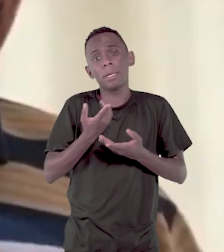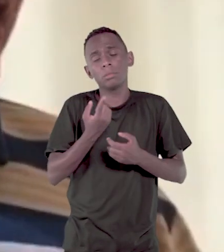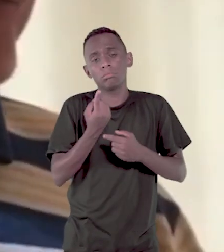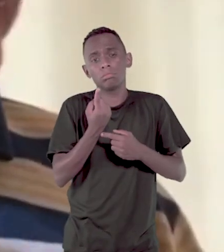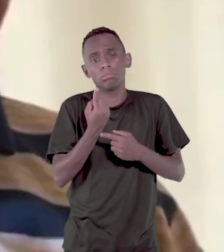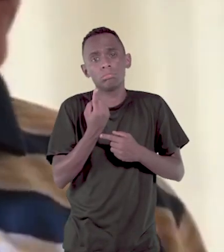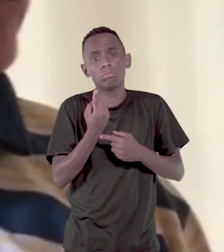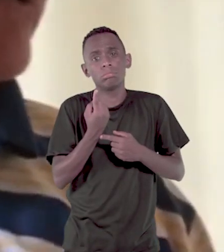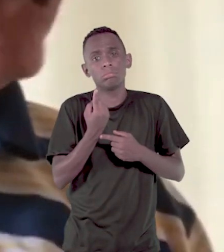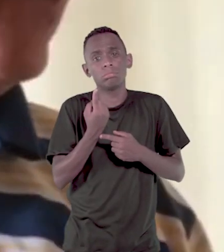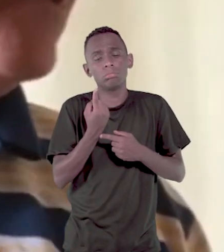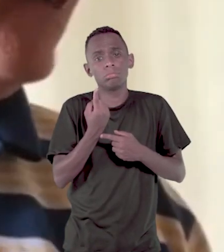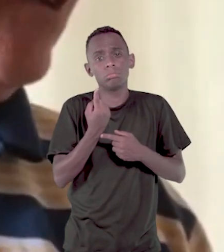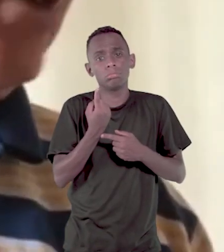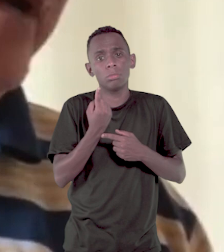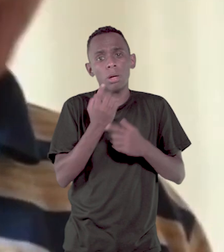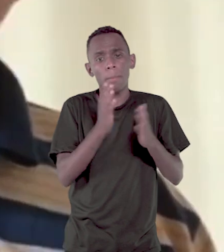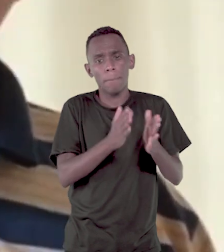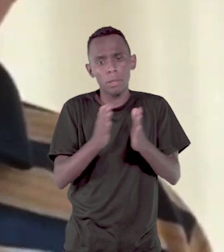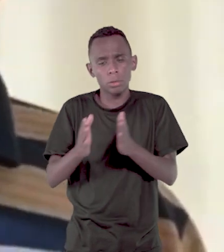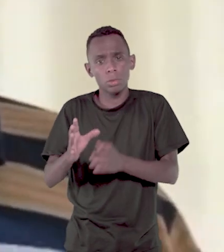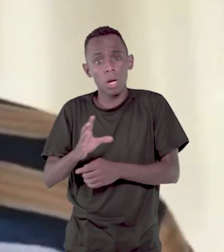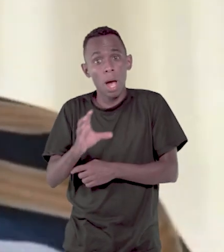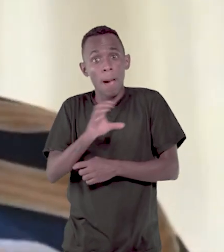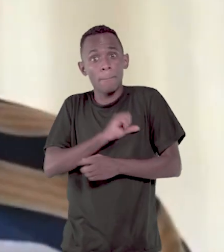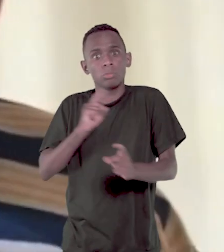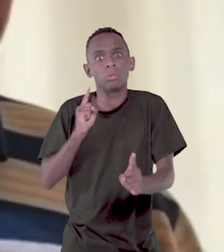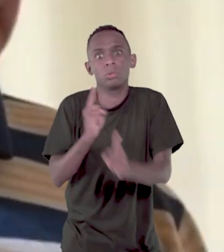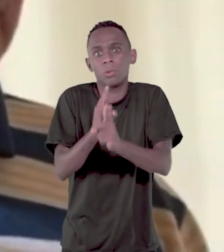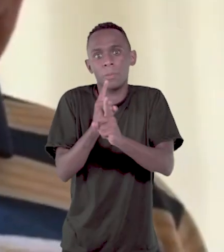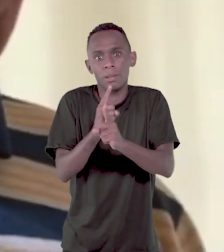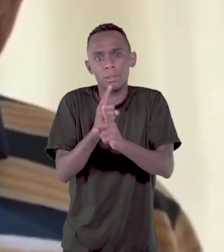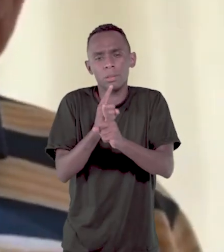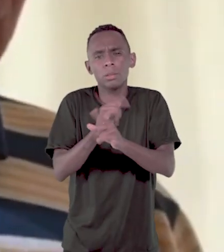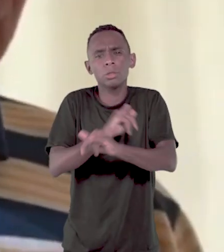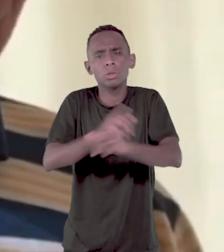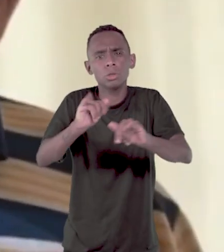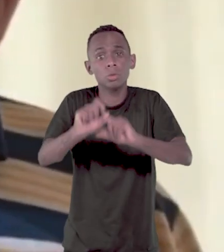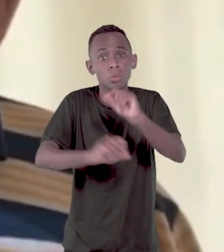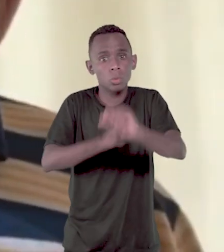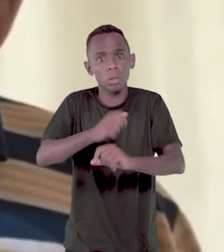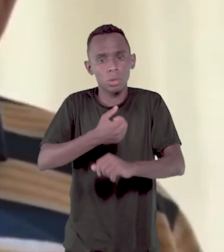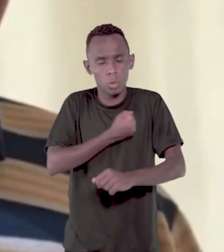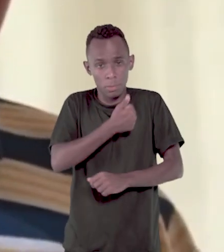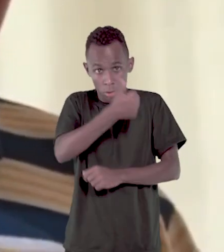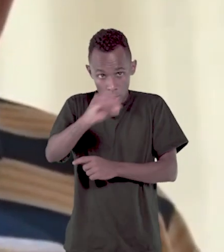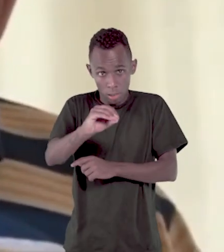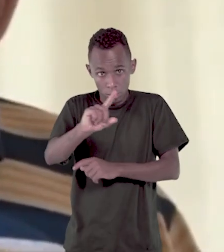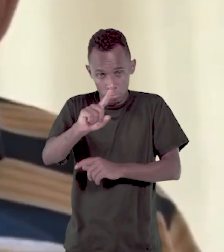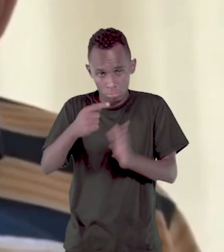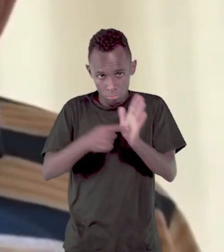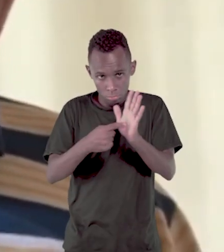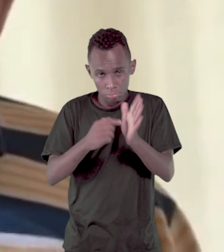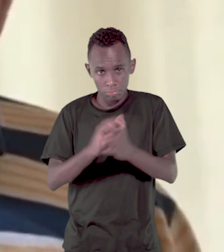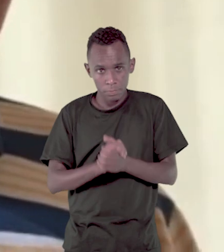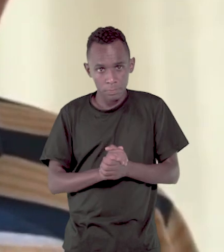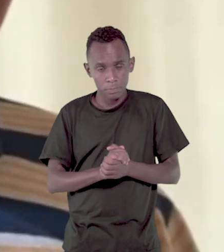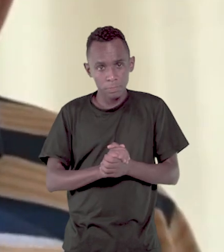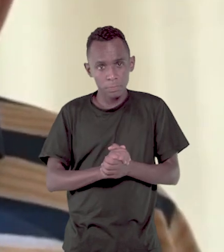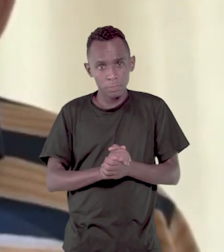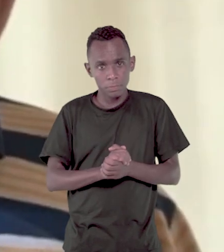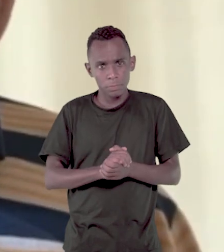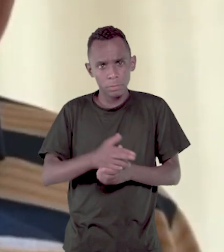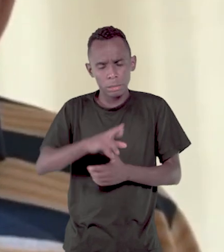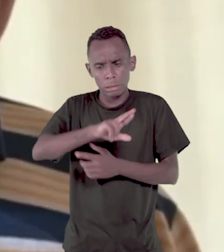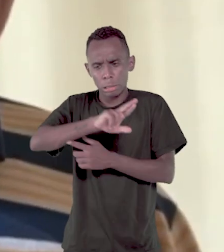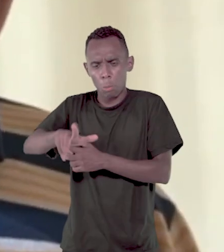um poema aqui, que é de uma série chamada O Amor Encontrado, e que diz assim, é o número 10, que diz assim: não